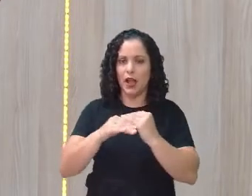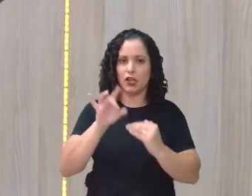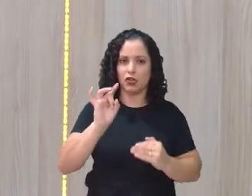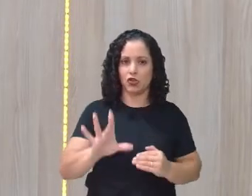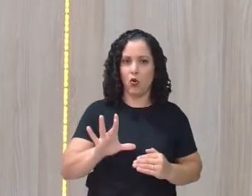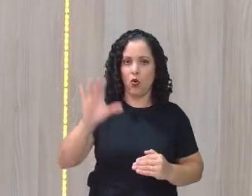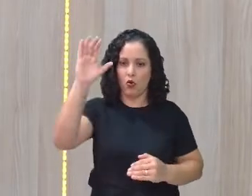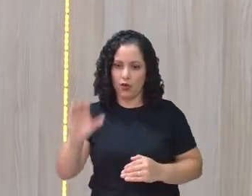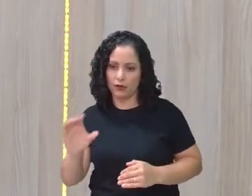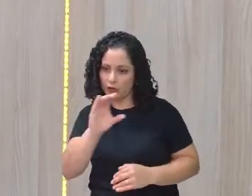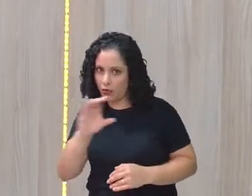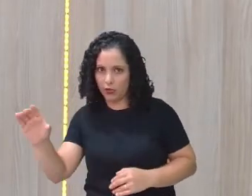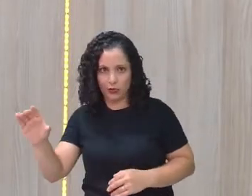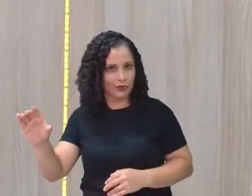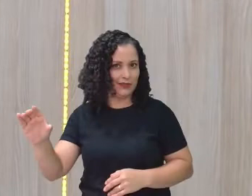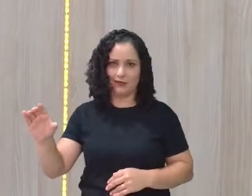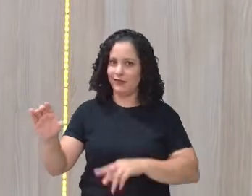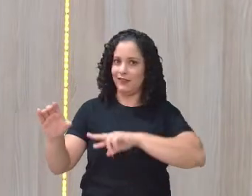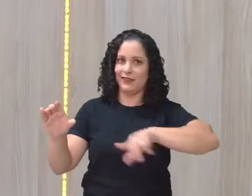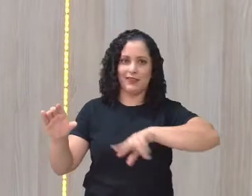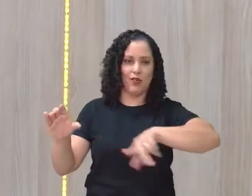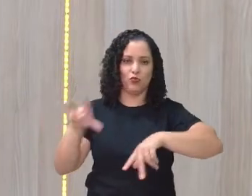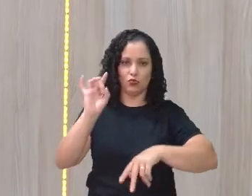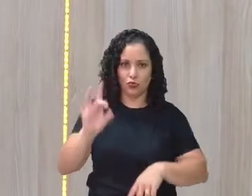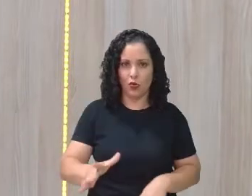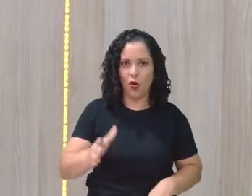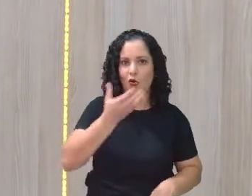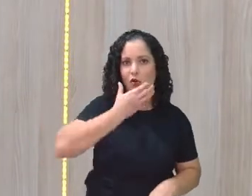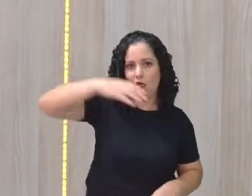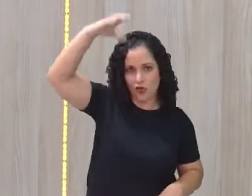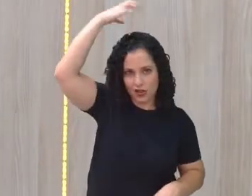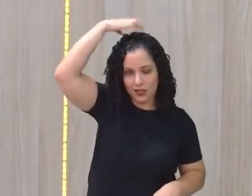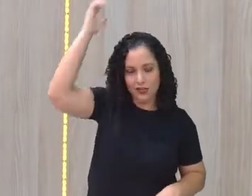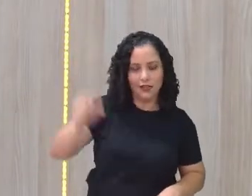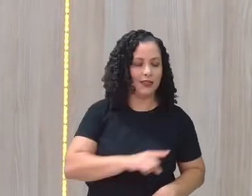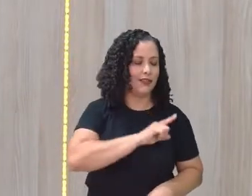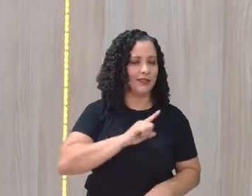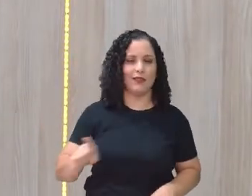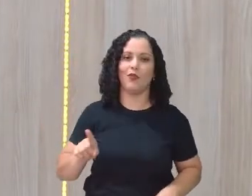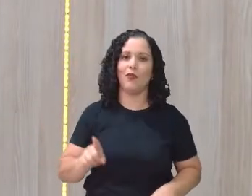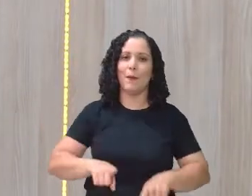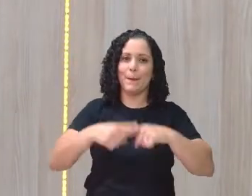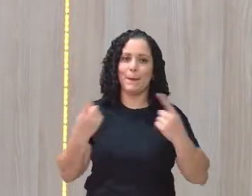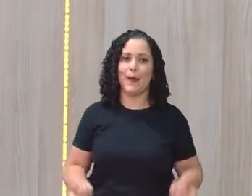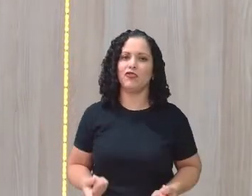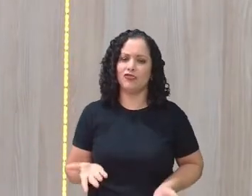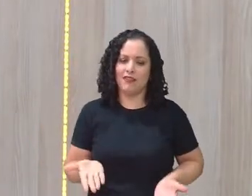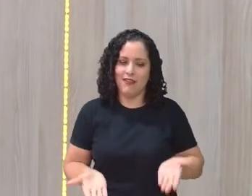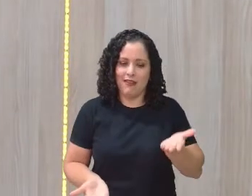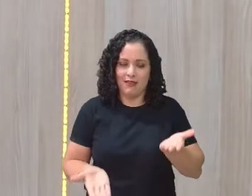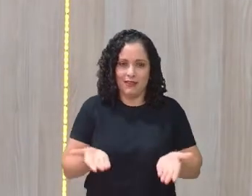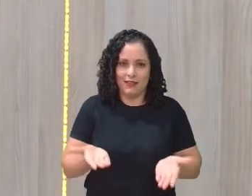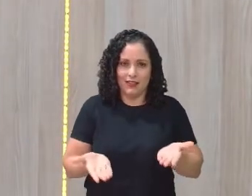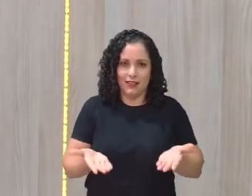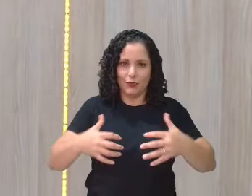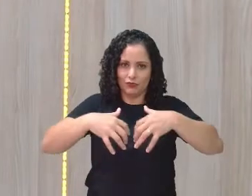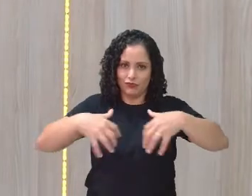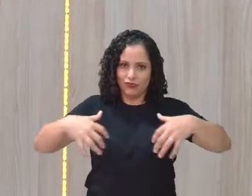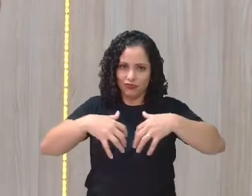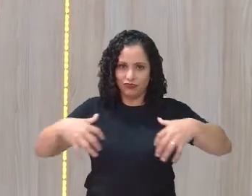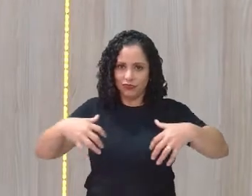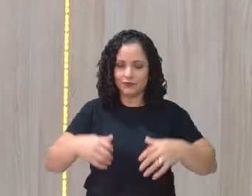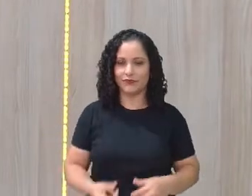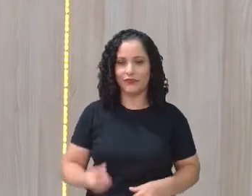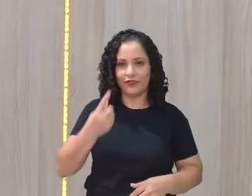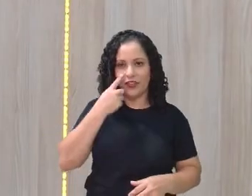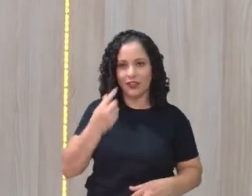da igreja, onde pudesse ser repartido, dividido, separado e equilibrado. Mas vamos seguindo, olha